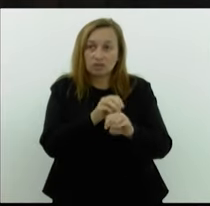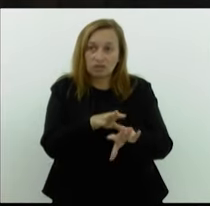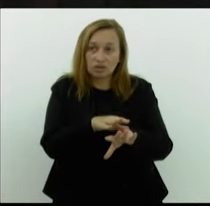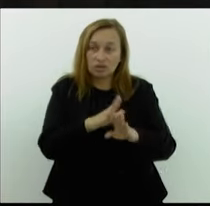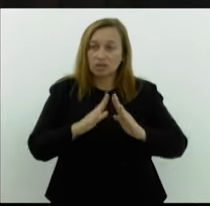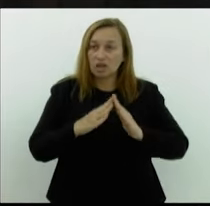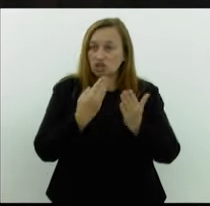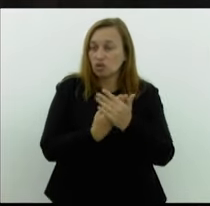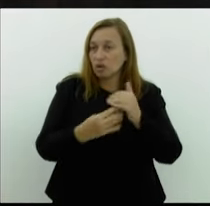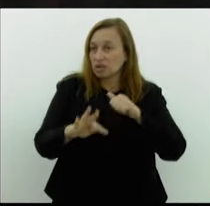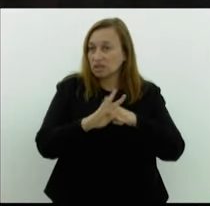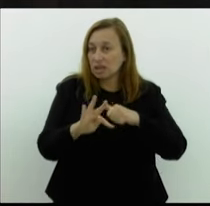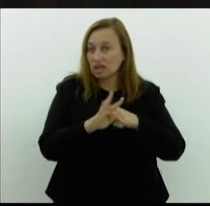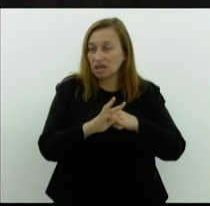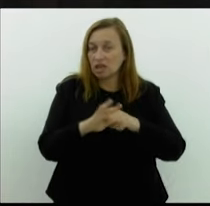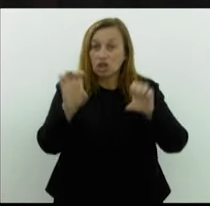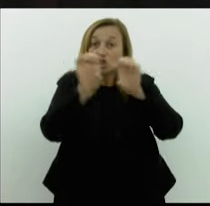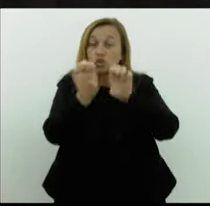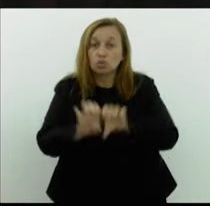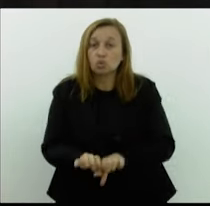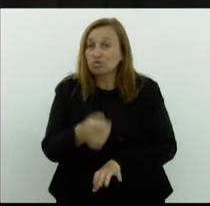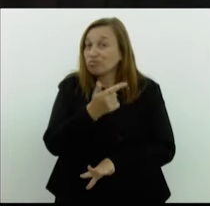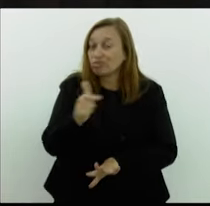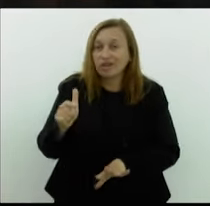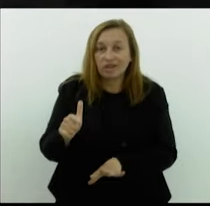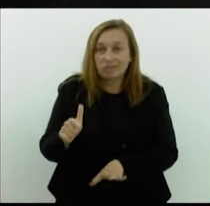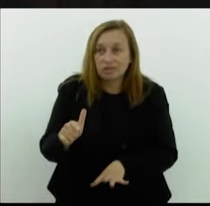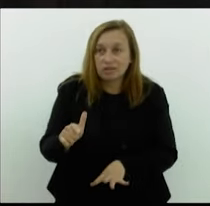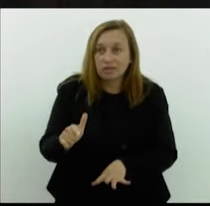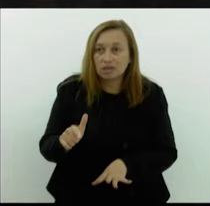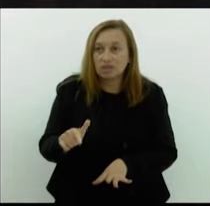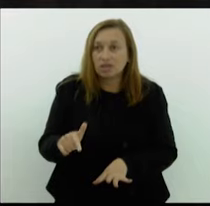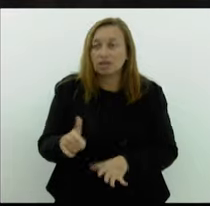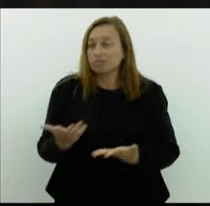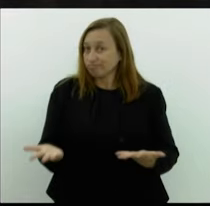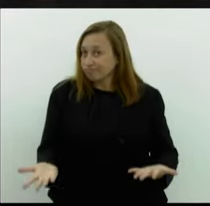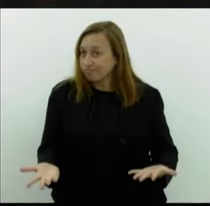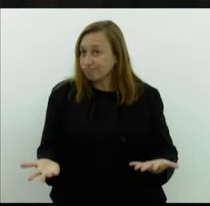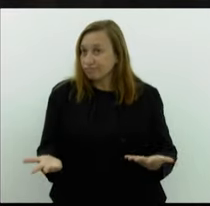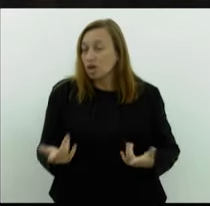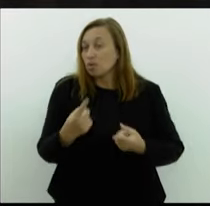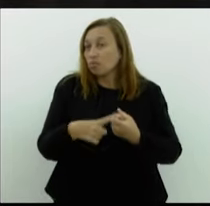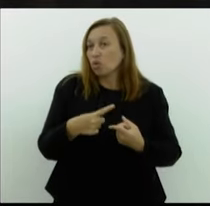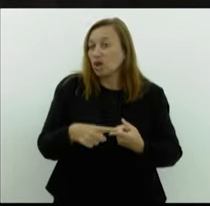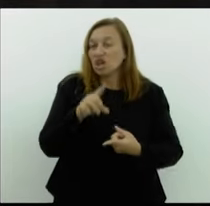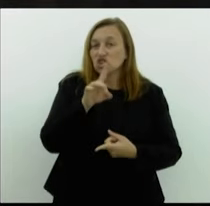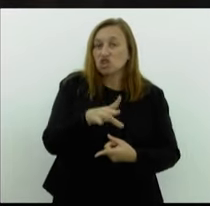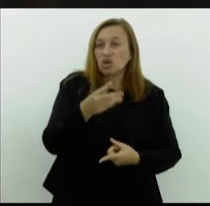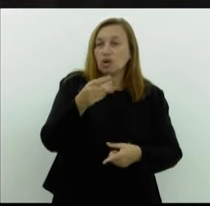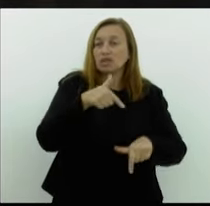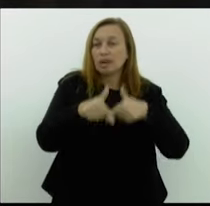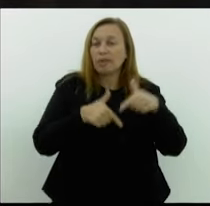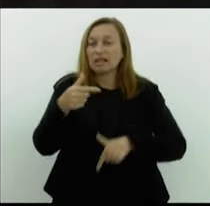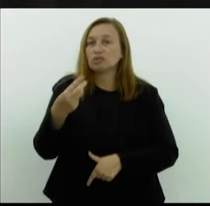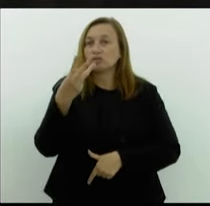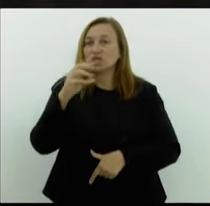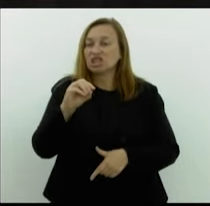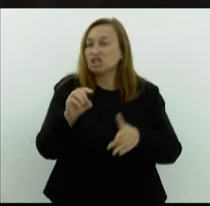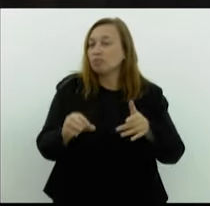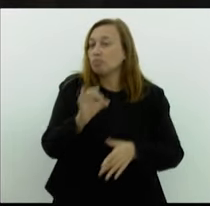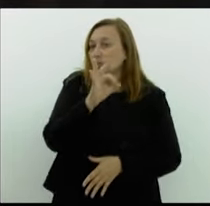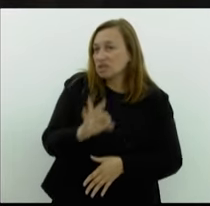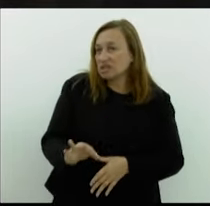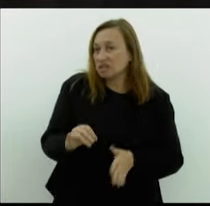está totalmente desestruturada, porque estaria trabalhando com 30% a menos do